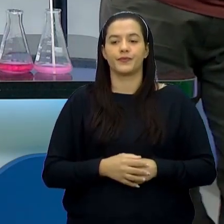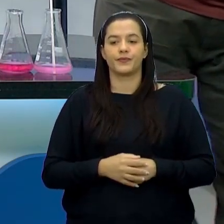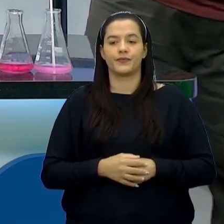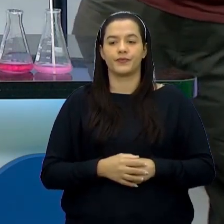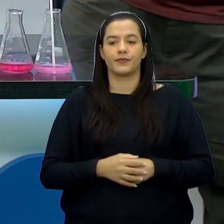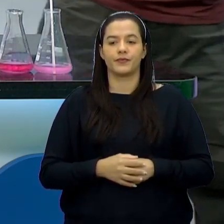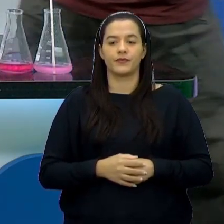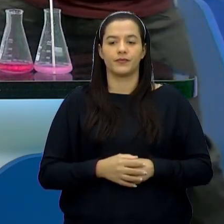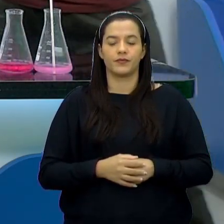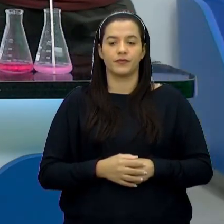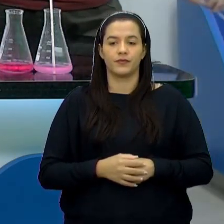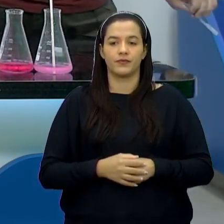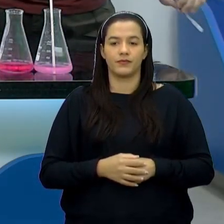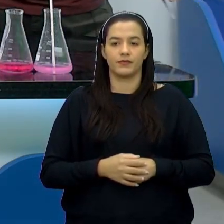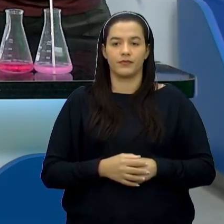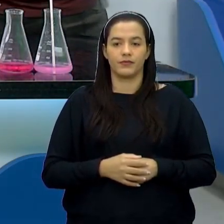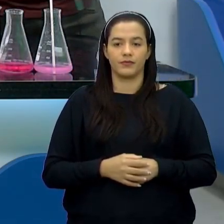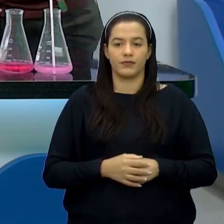voltar na reação.